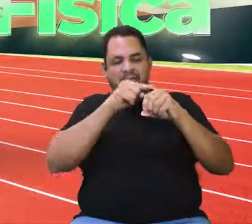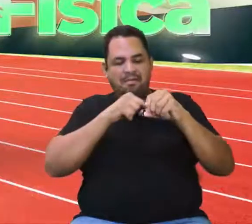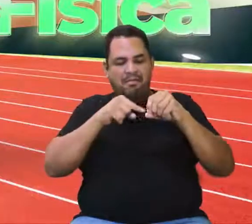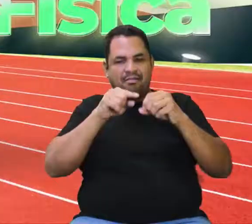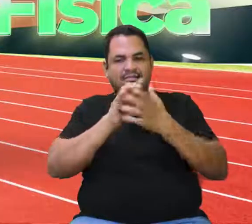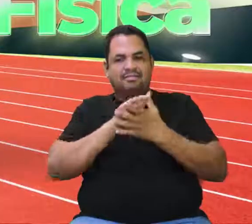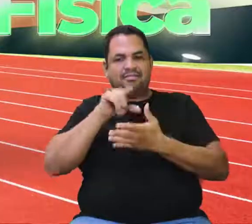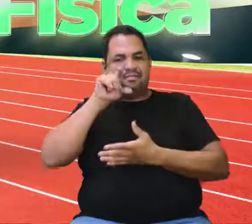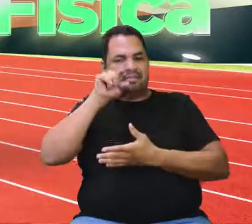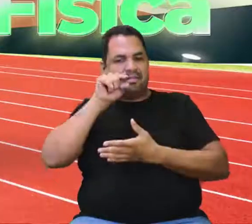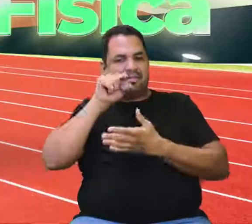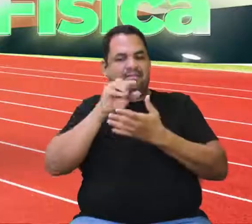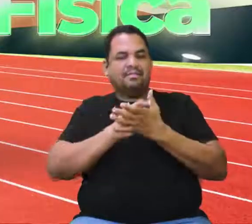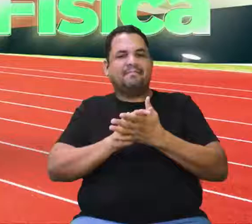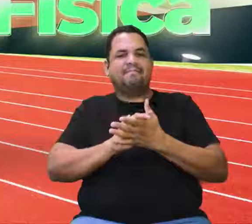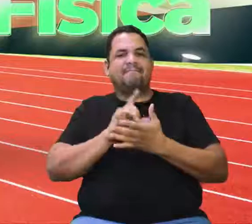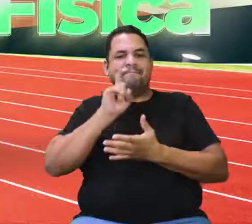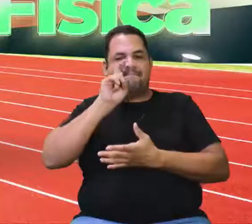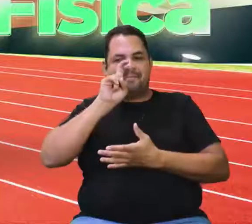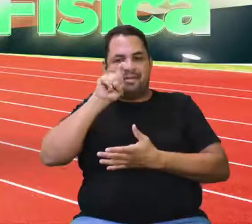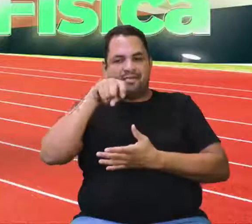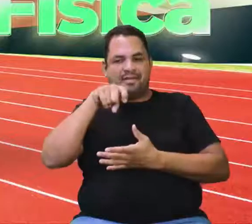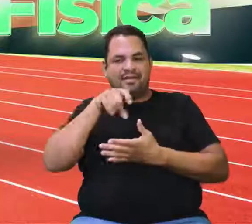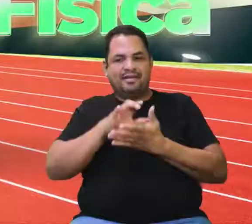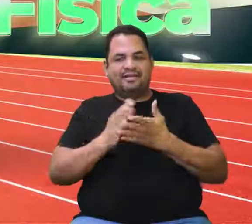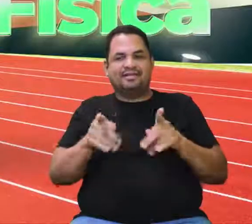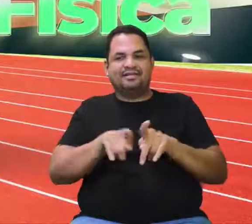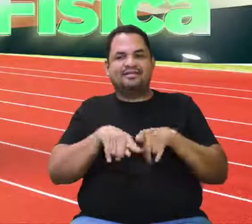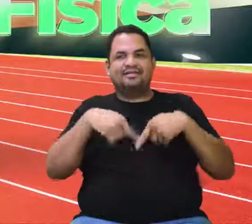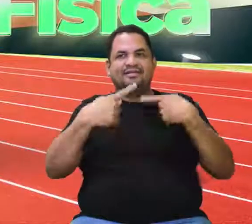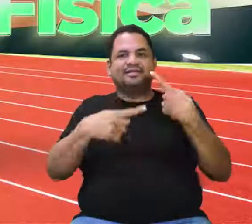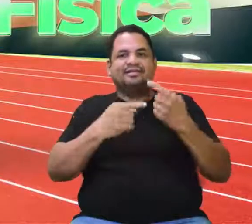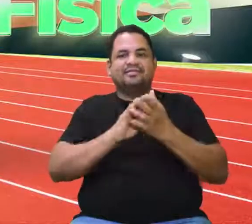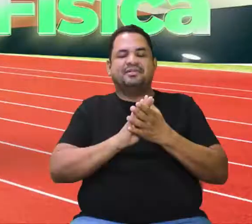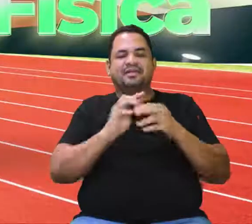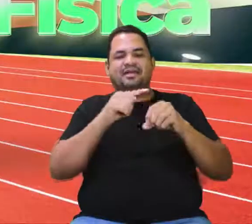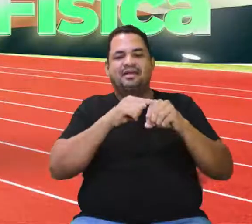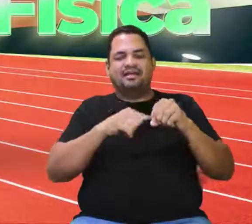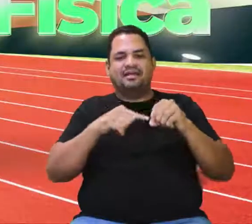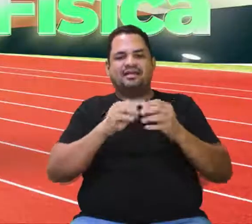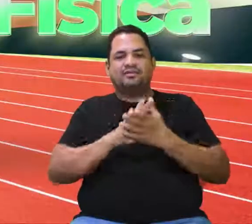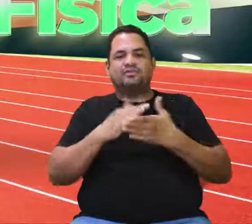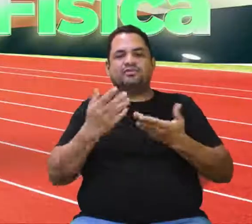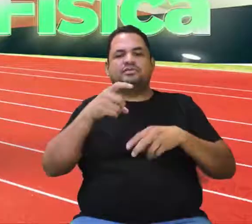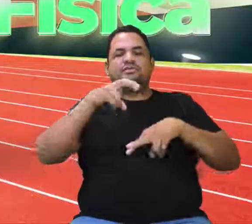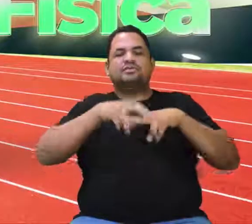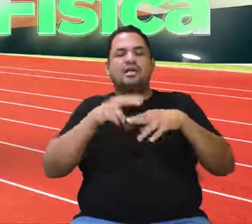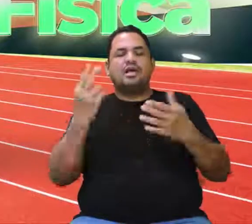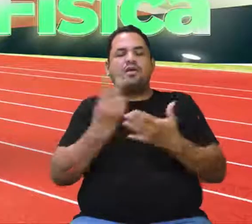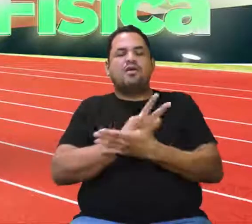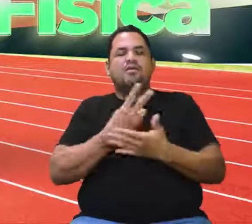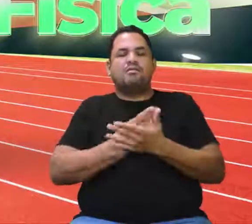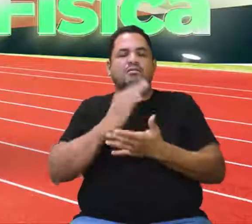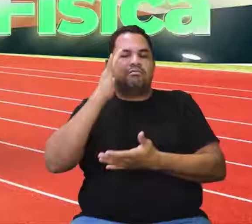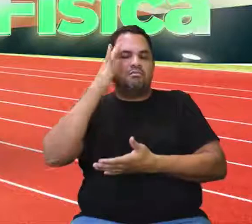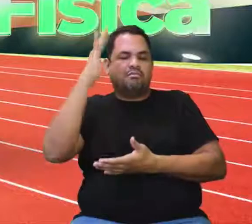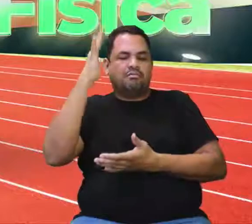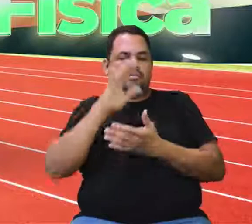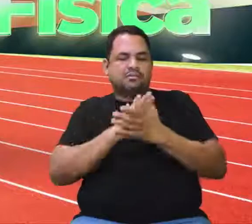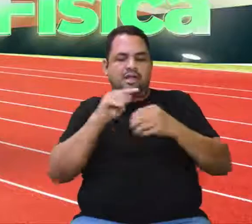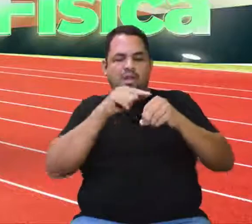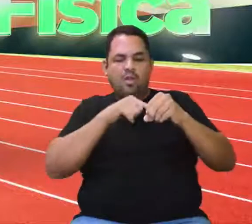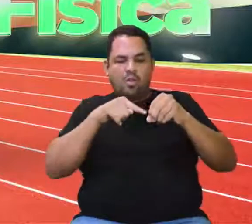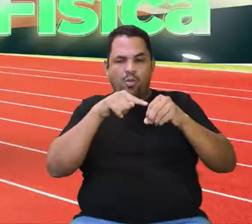disco, aí você começa a se preocupar, né? Então, imaginem, toda vez que vocês forem sentar errado, imaginem o que está acontecendo com o disco